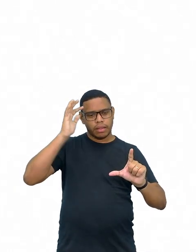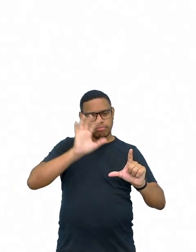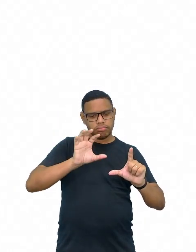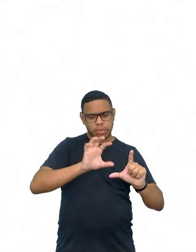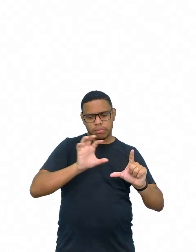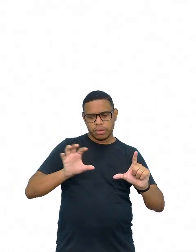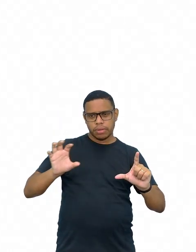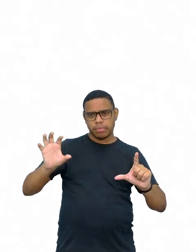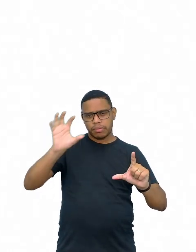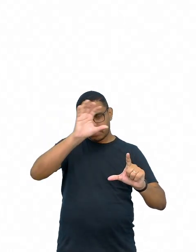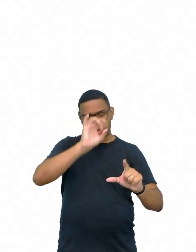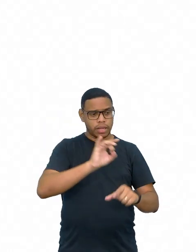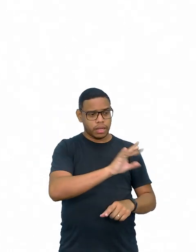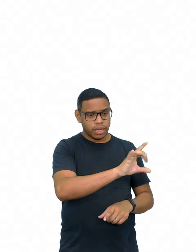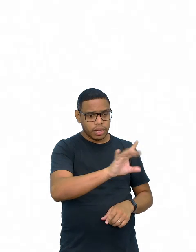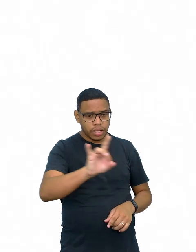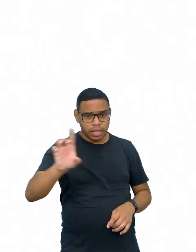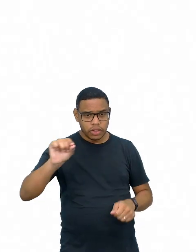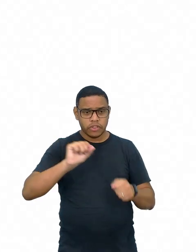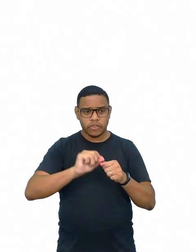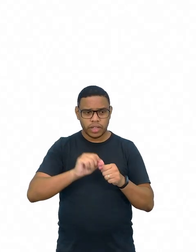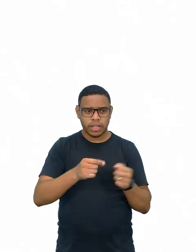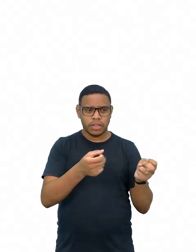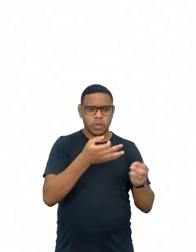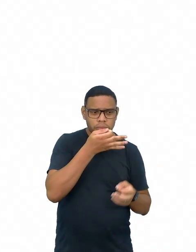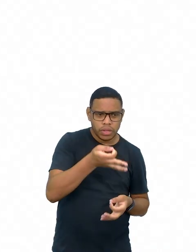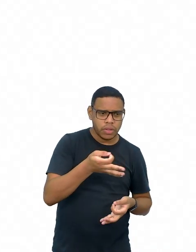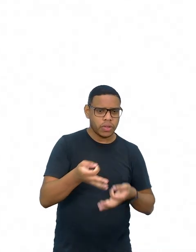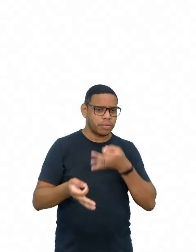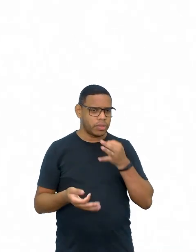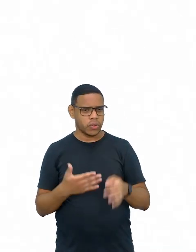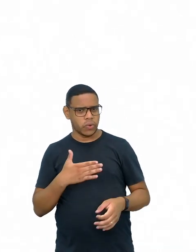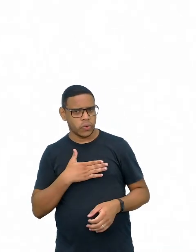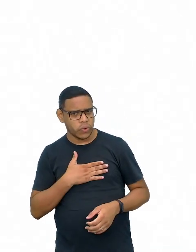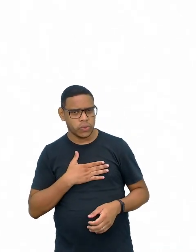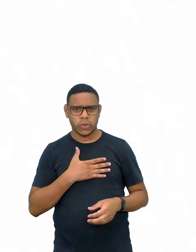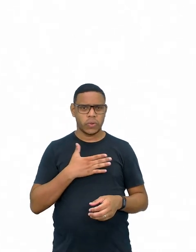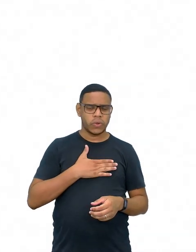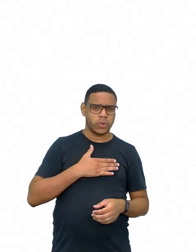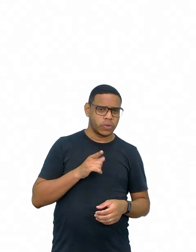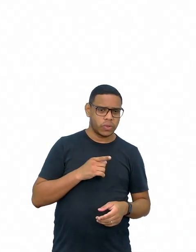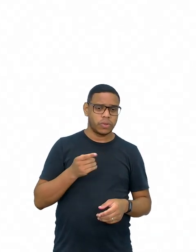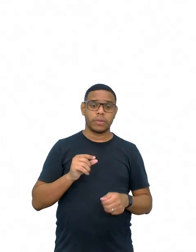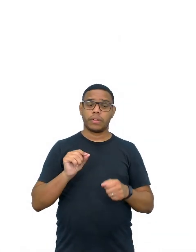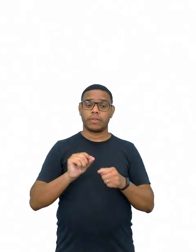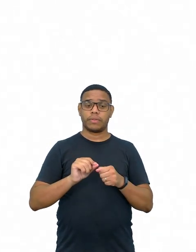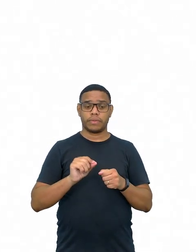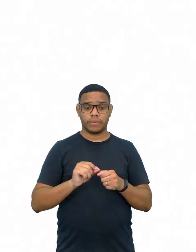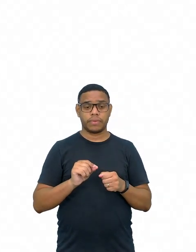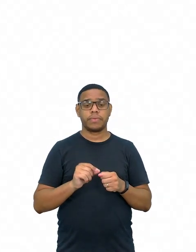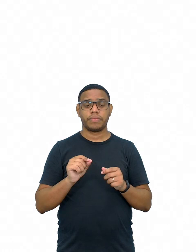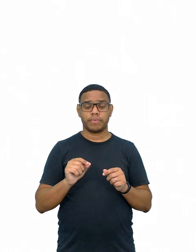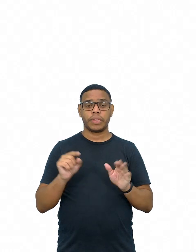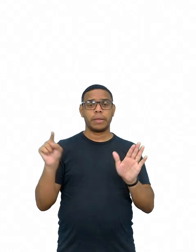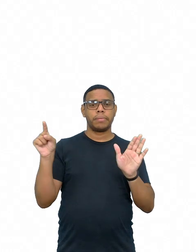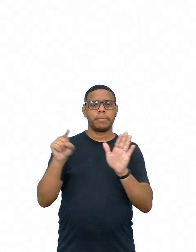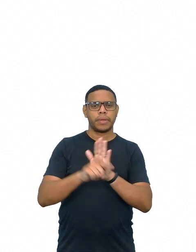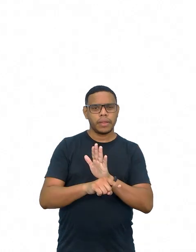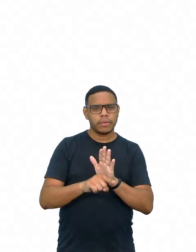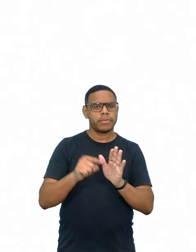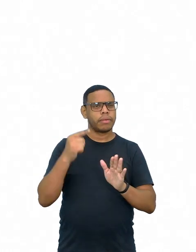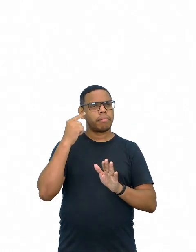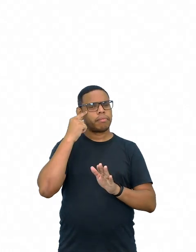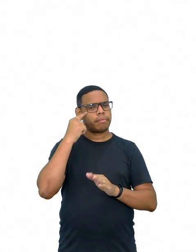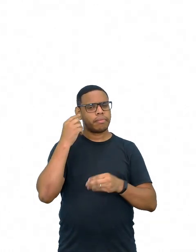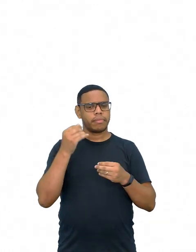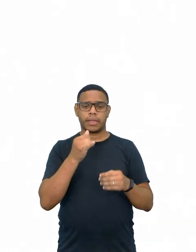seu, cada um falando o que viu, o que não viu, o que achou de legal no vídeo. Fazer essas perguntas,